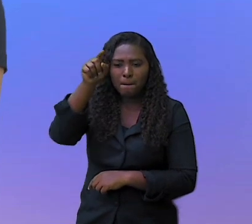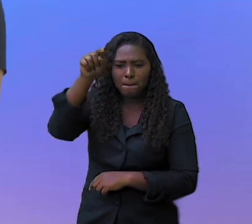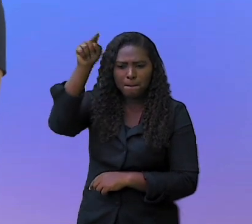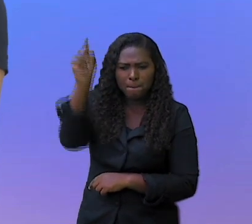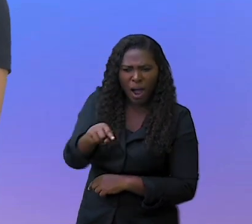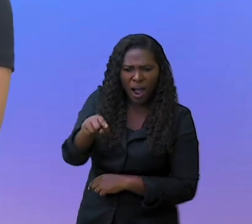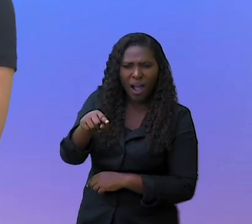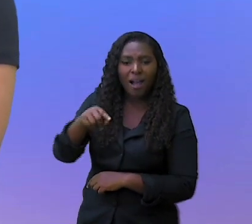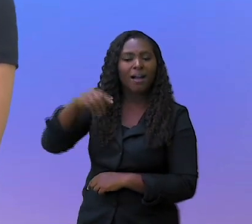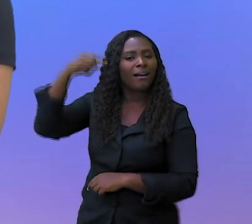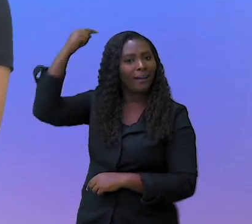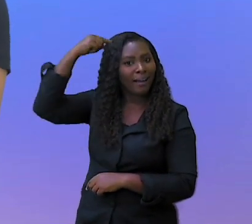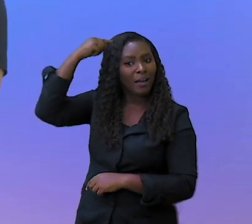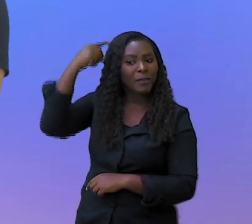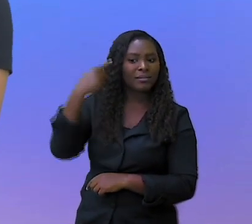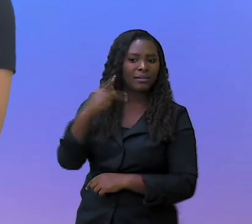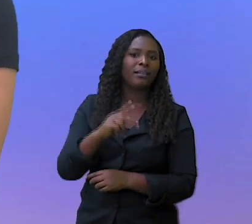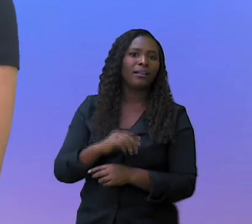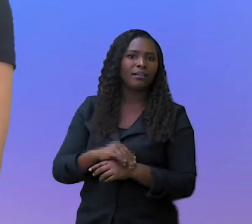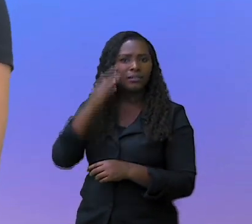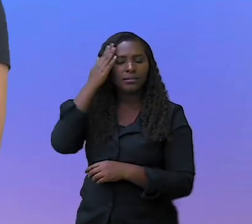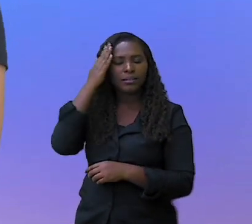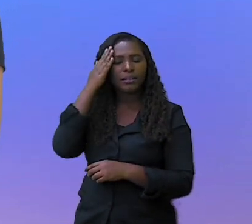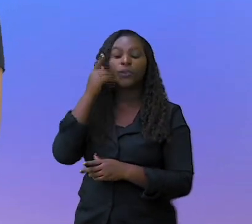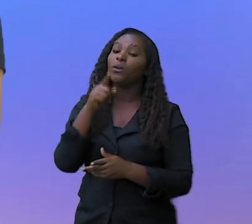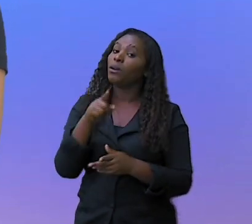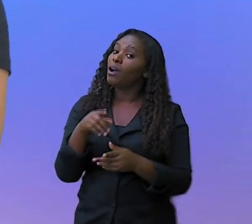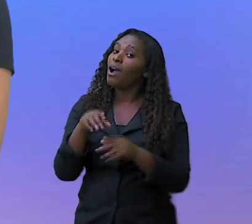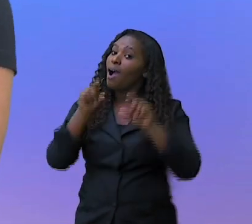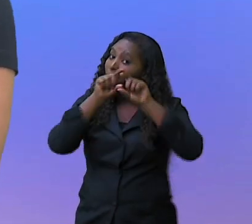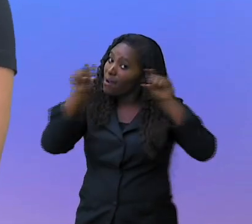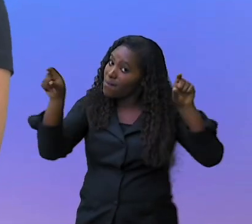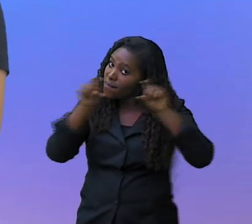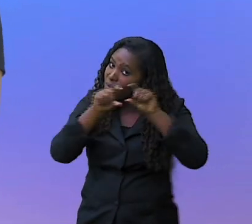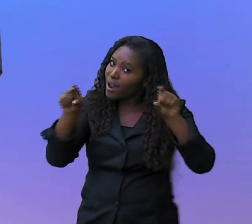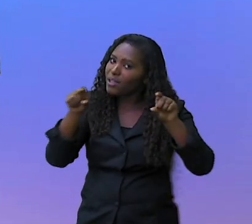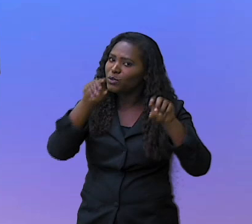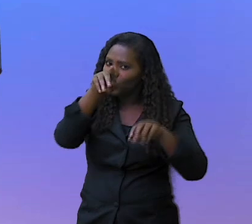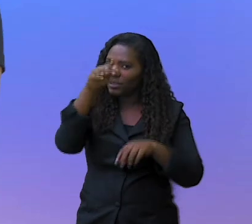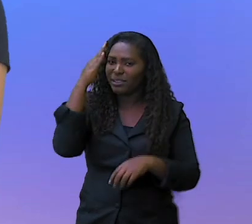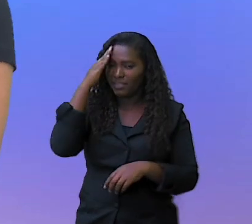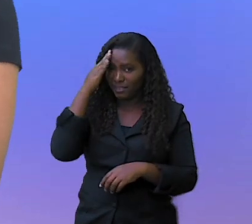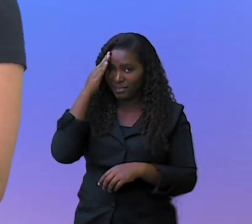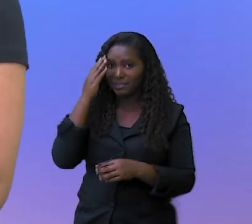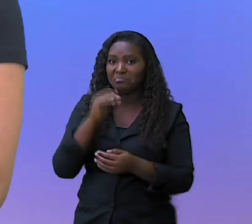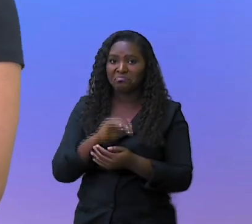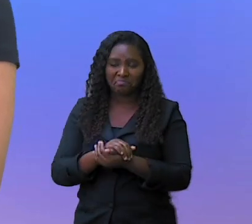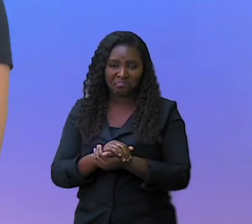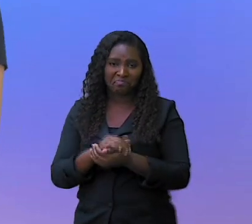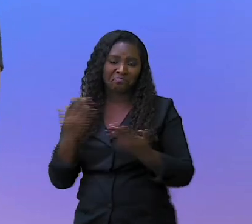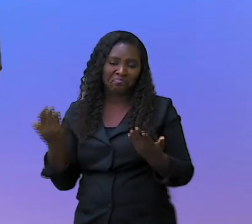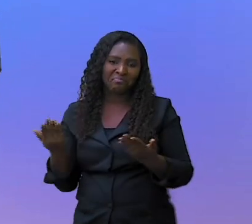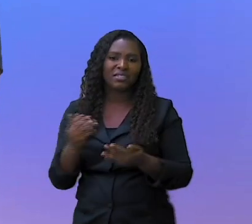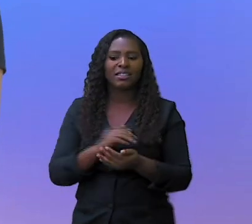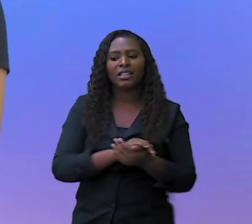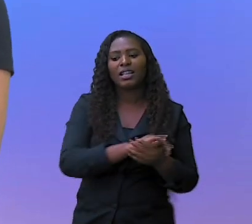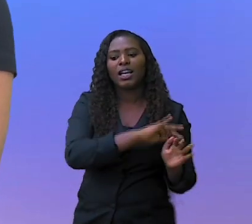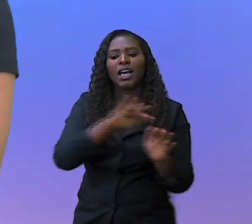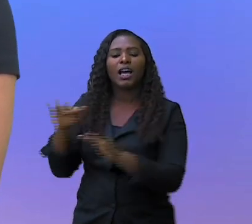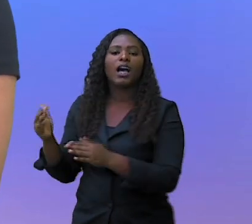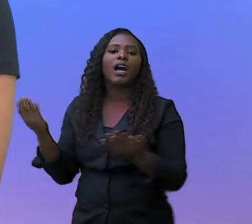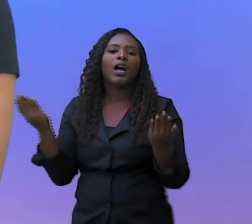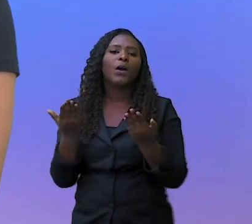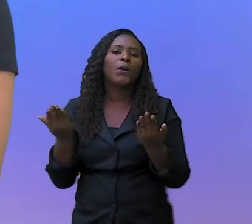seria entender, né? Ia ser transmitido o que a frase quis dizer aí, não é mesmo? Agora a letra D. Na letra D nós